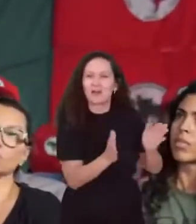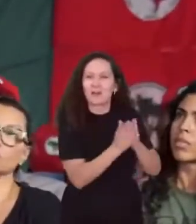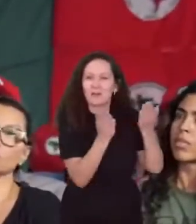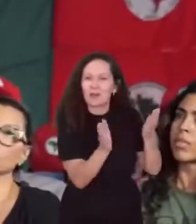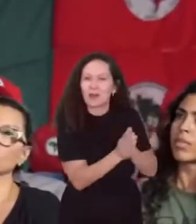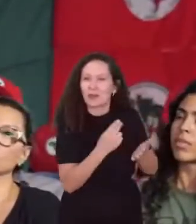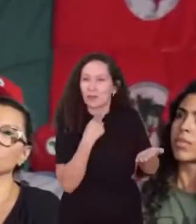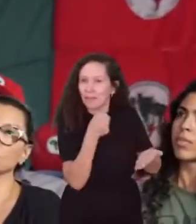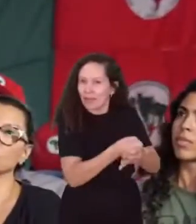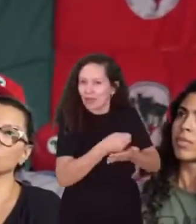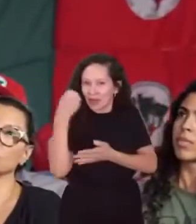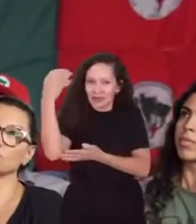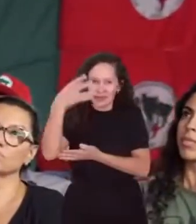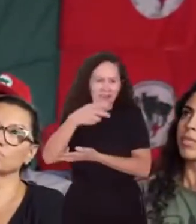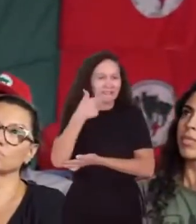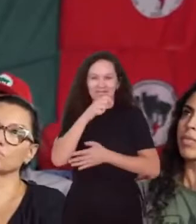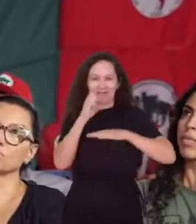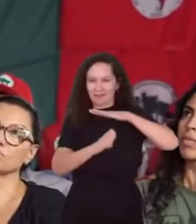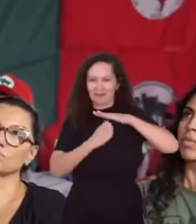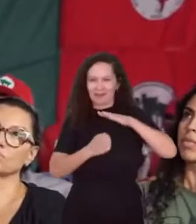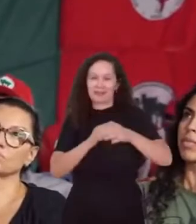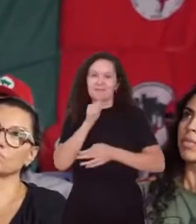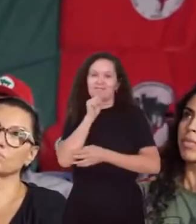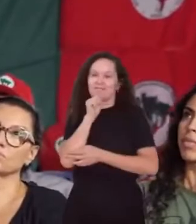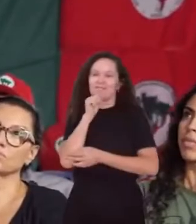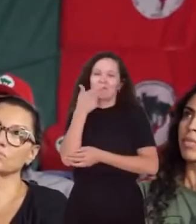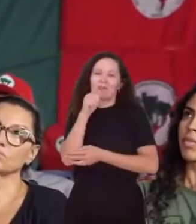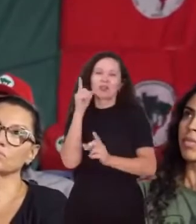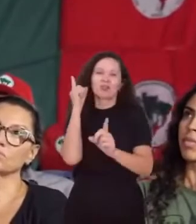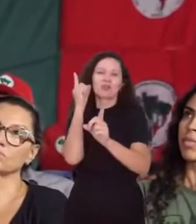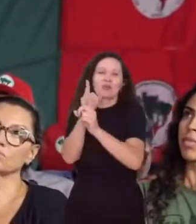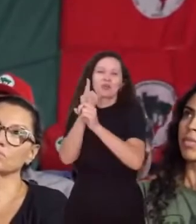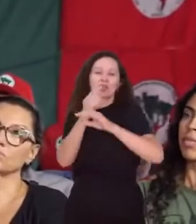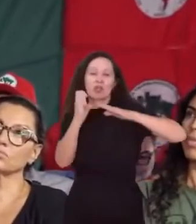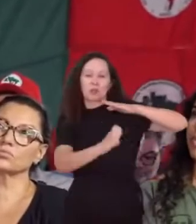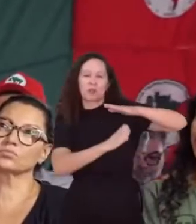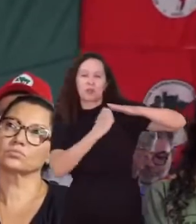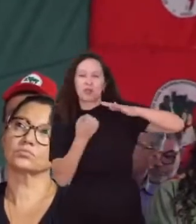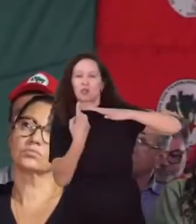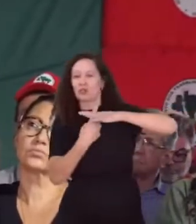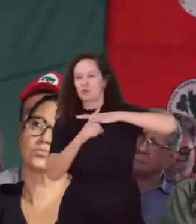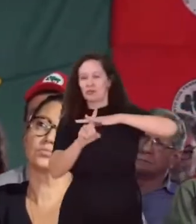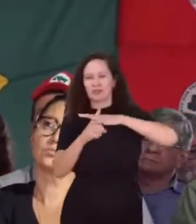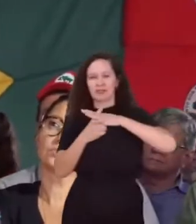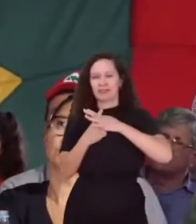não encontrei esse empresário socialista capaz